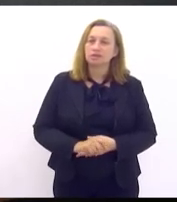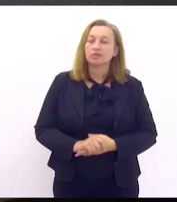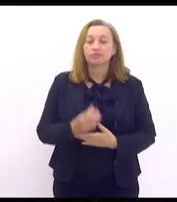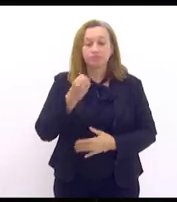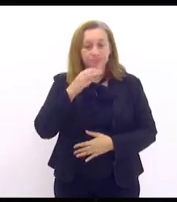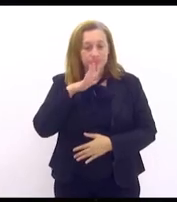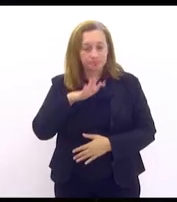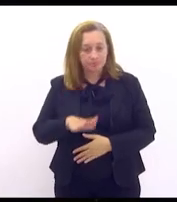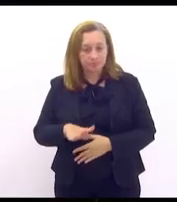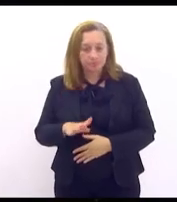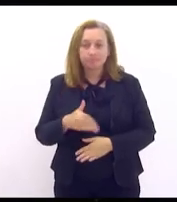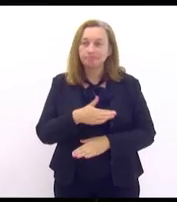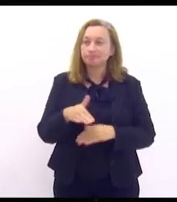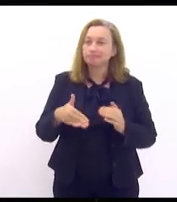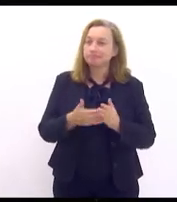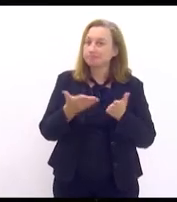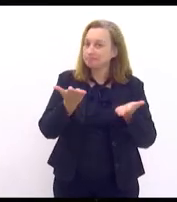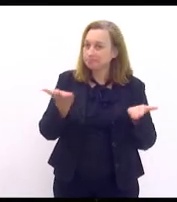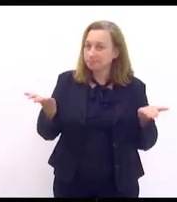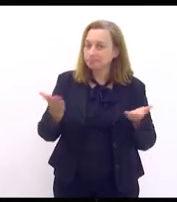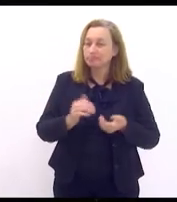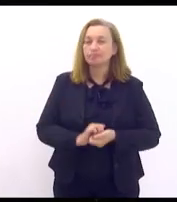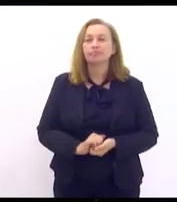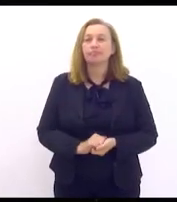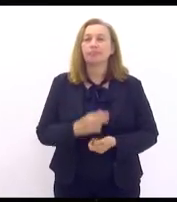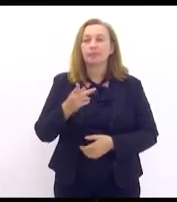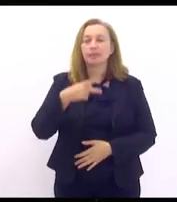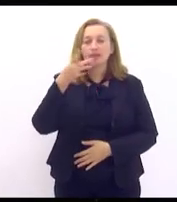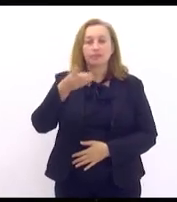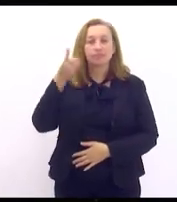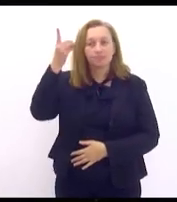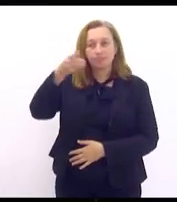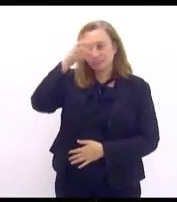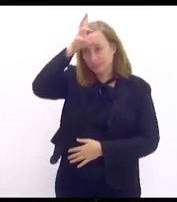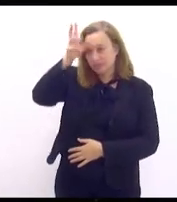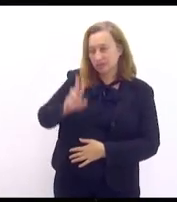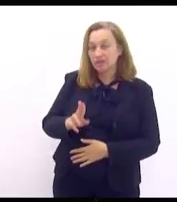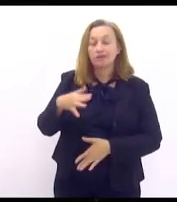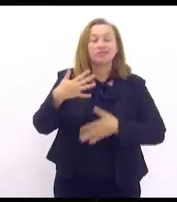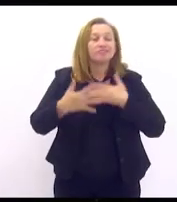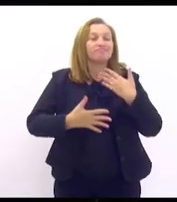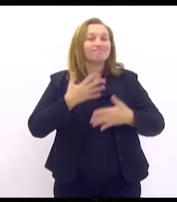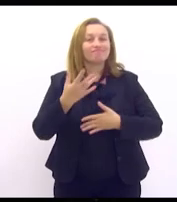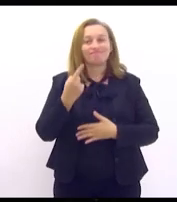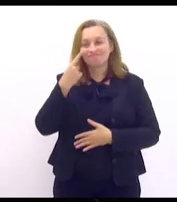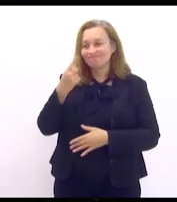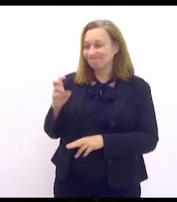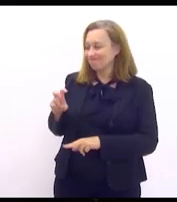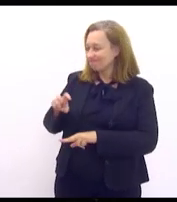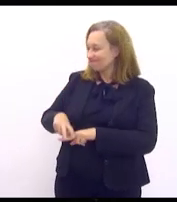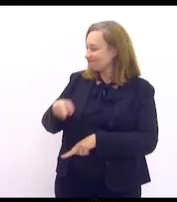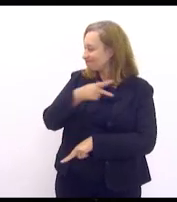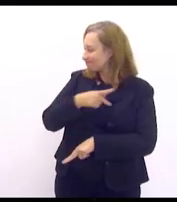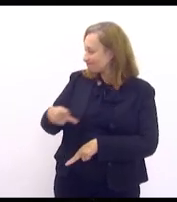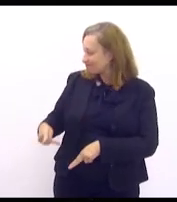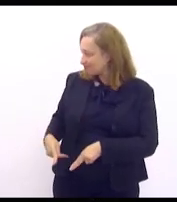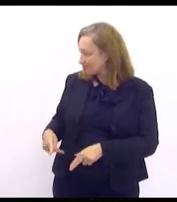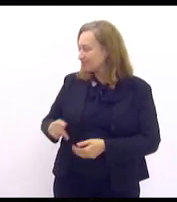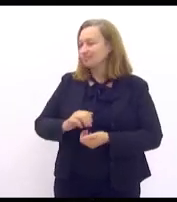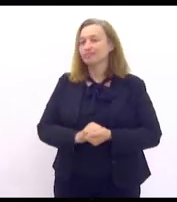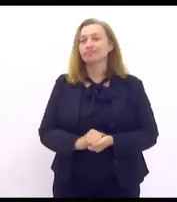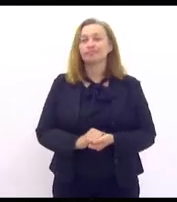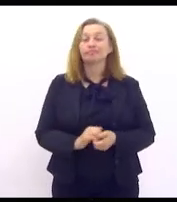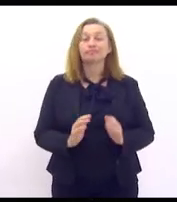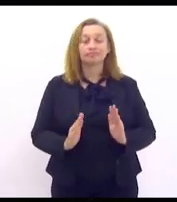Boa tarde a todas e todos. Dizer para a deputada Tiaju que é sempre uma alegria vê-la ocupando a presidência